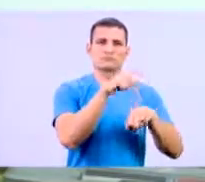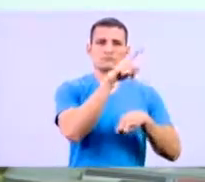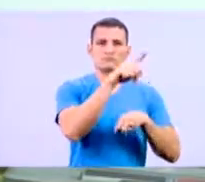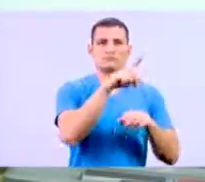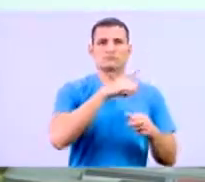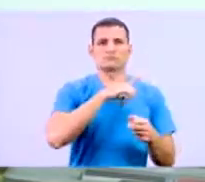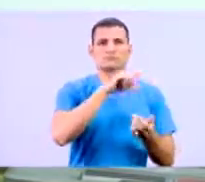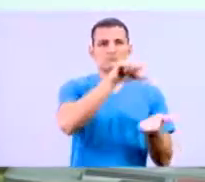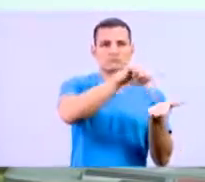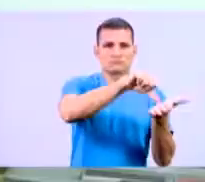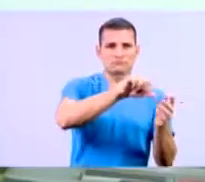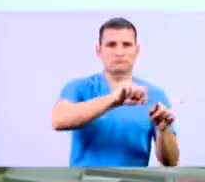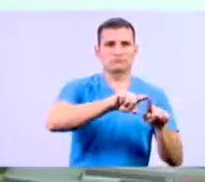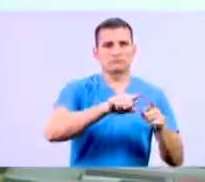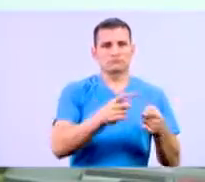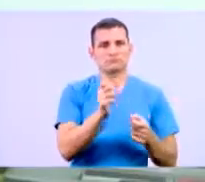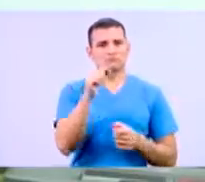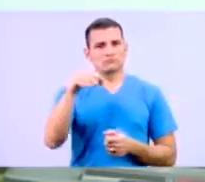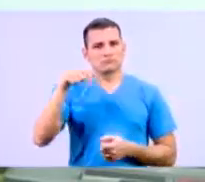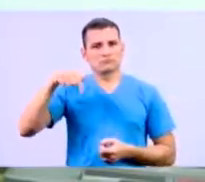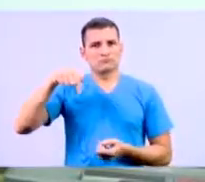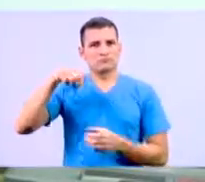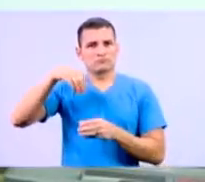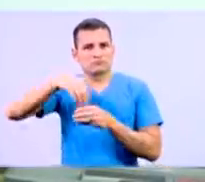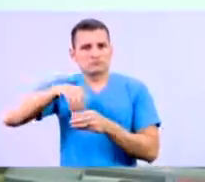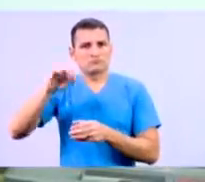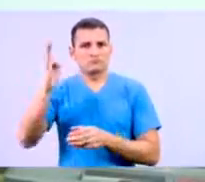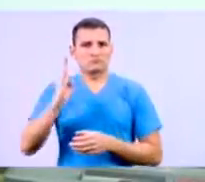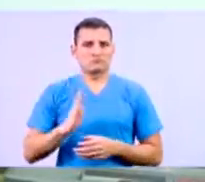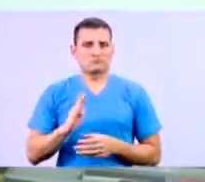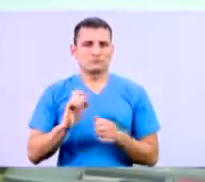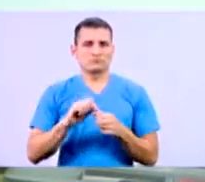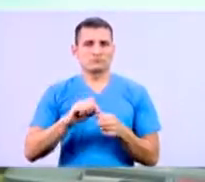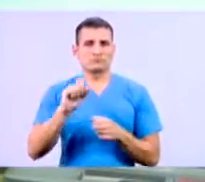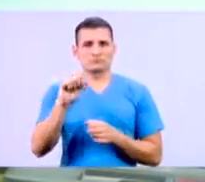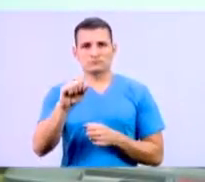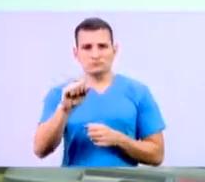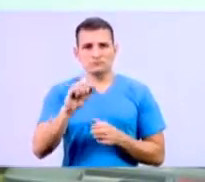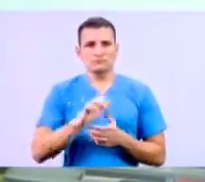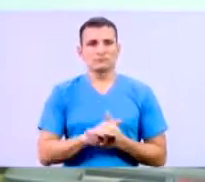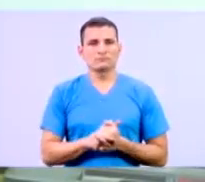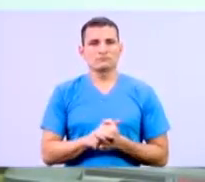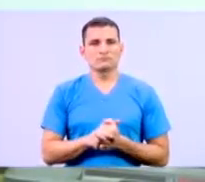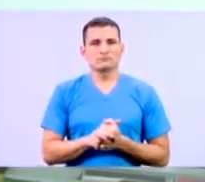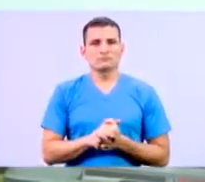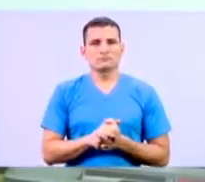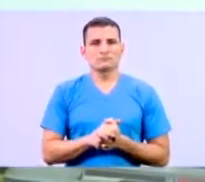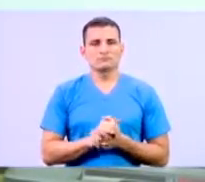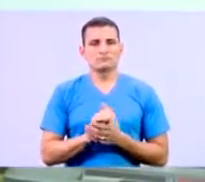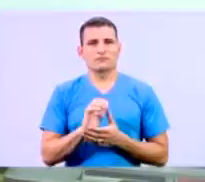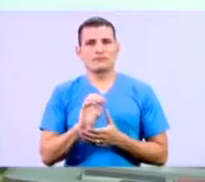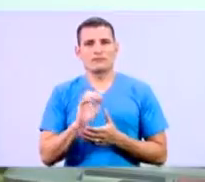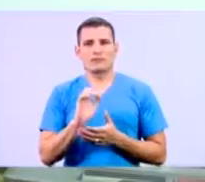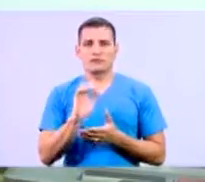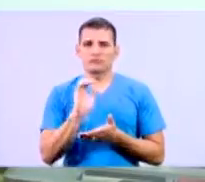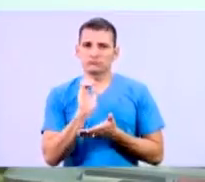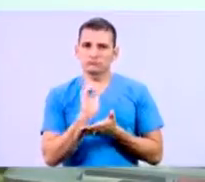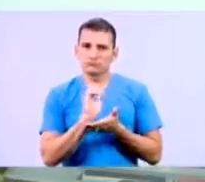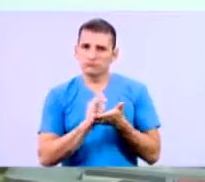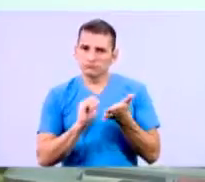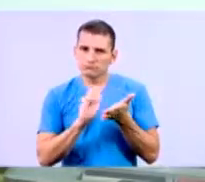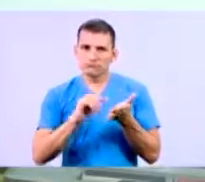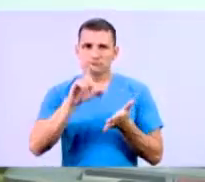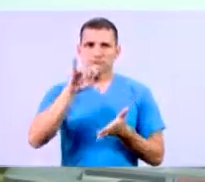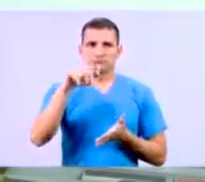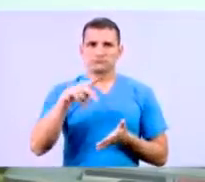sim que ficasse dentro do Brasil. Isso fazia o quê? Que o consumo de link desse ponto de